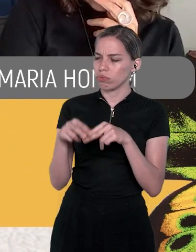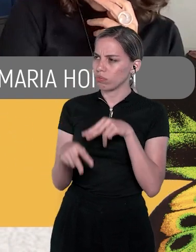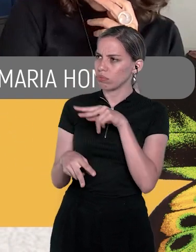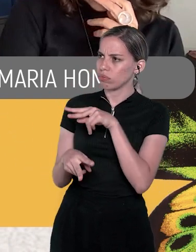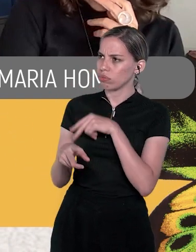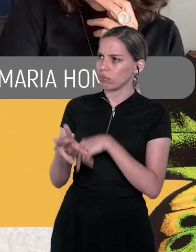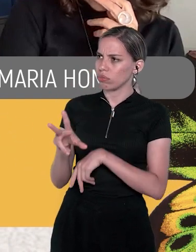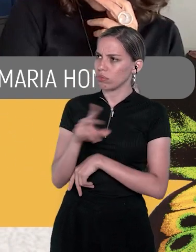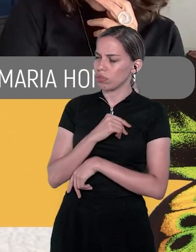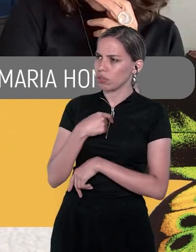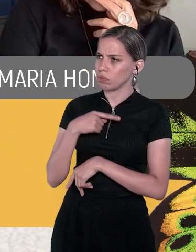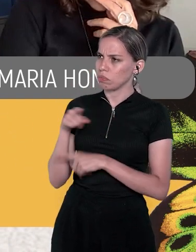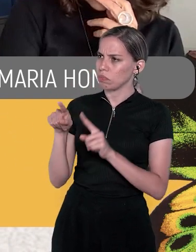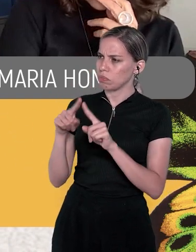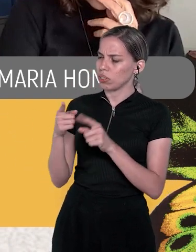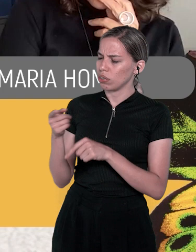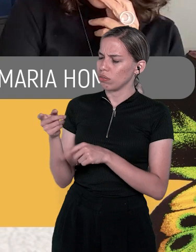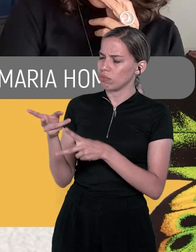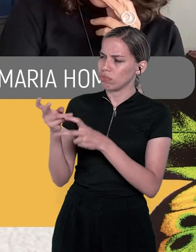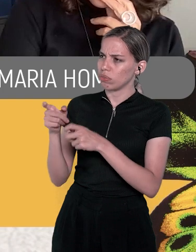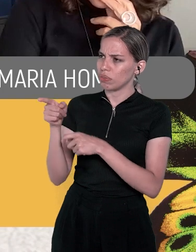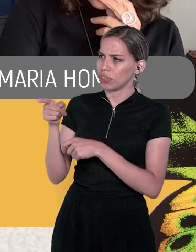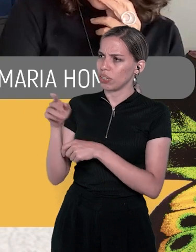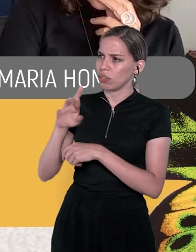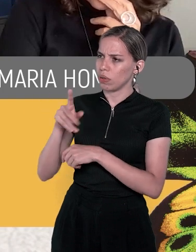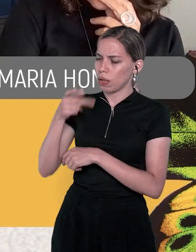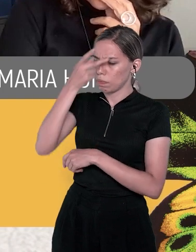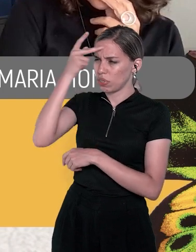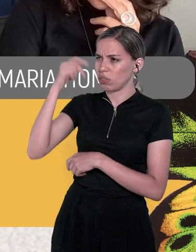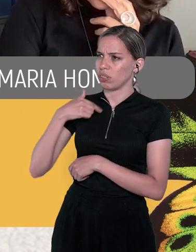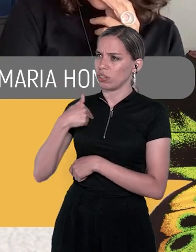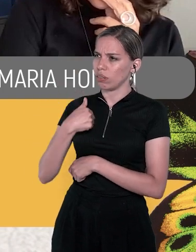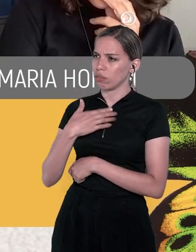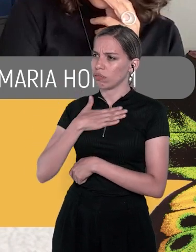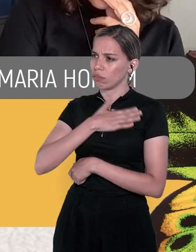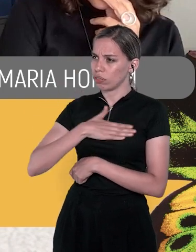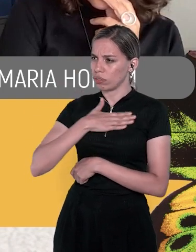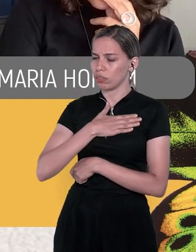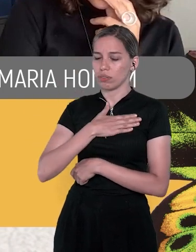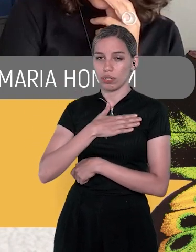não te reconheço como aquele que eu gostava. Né?